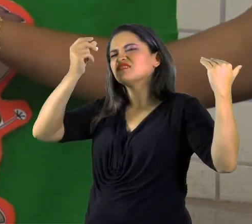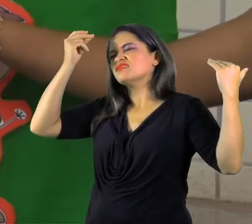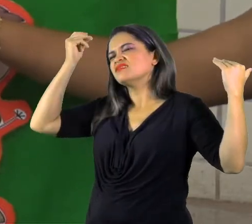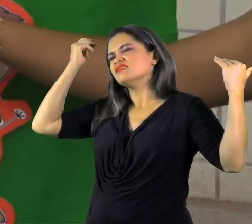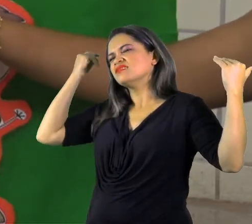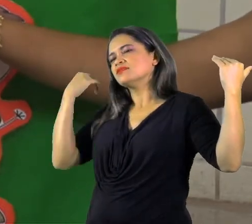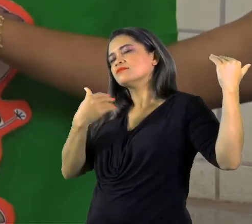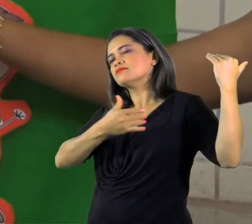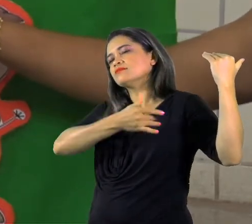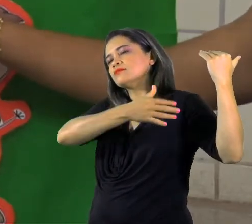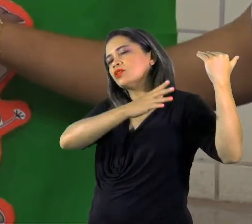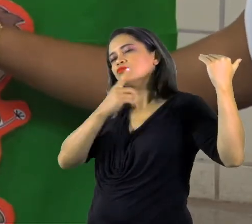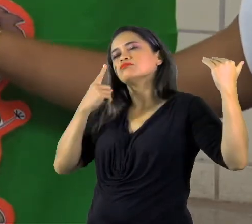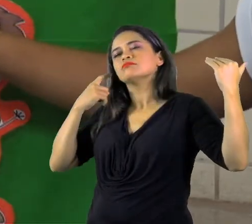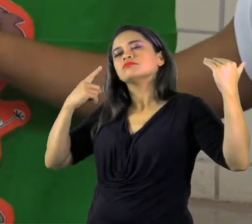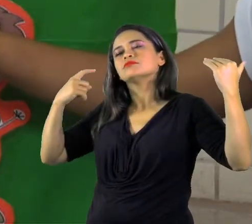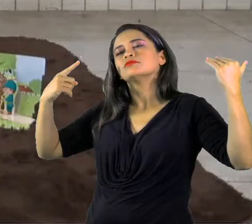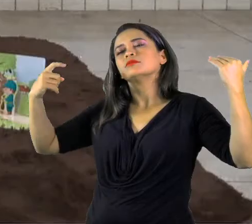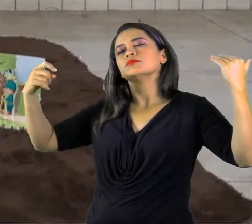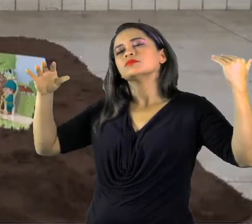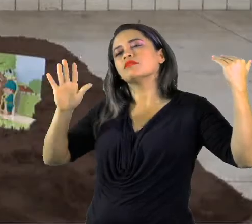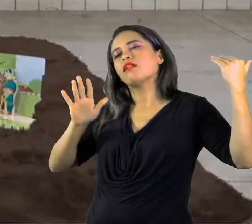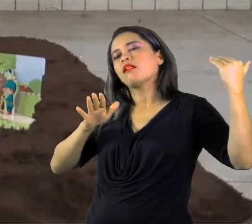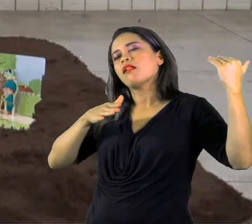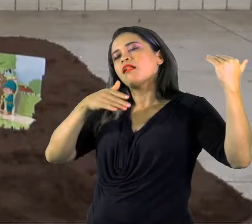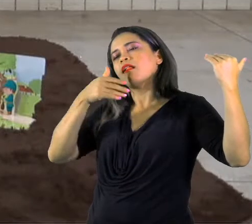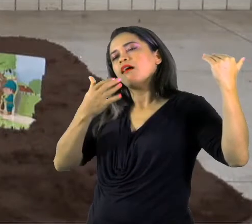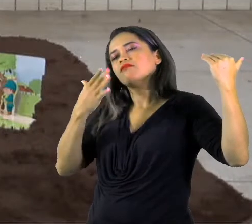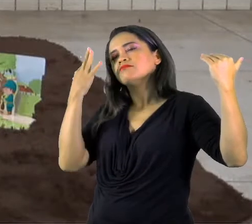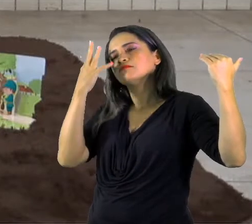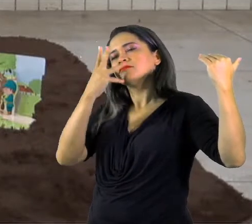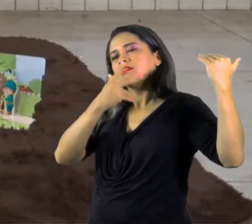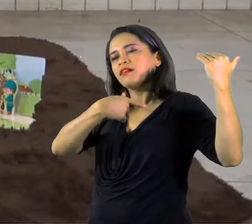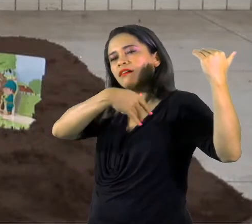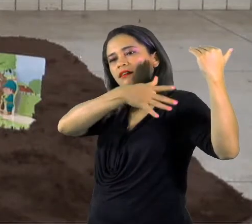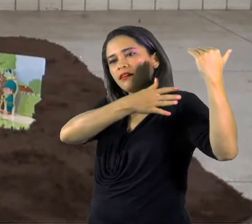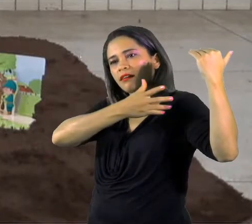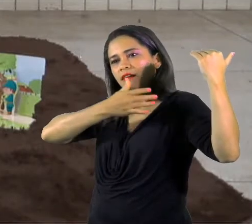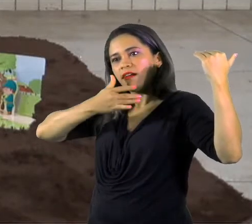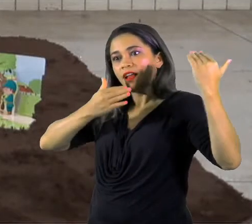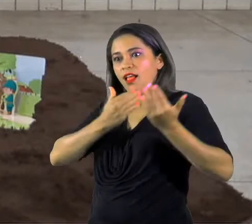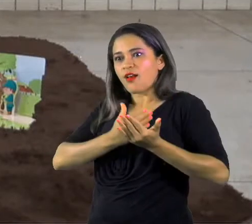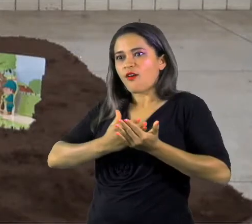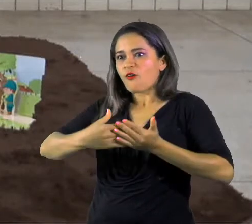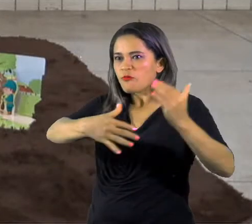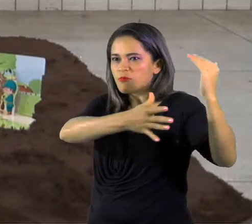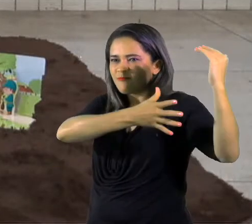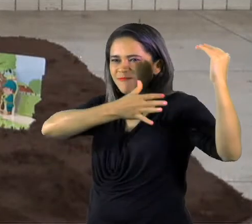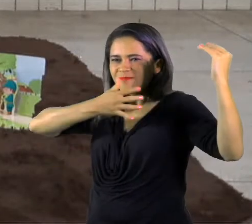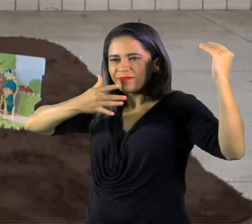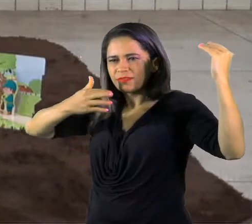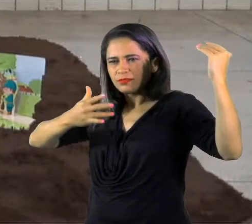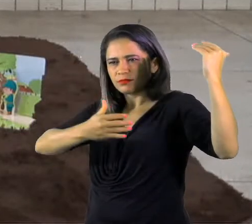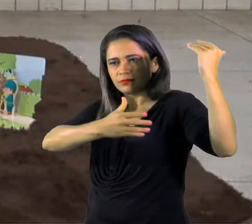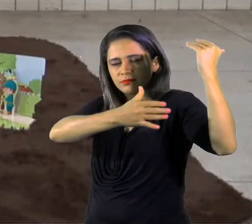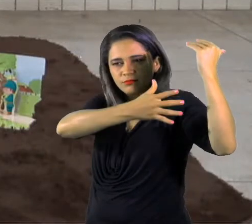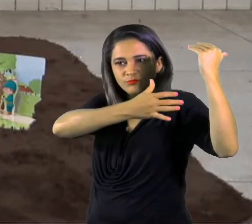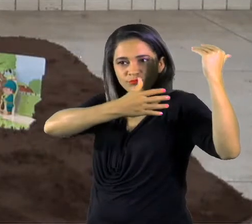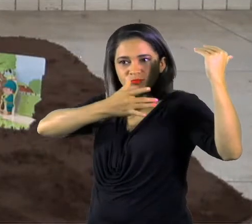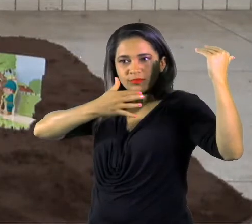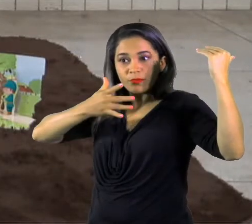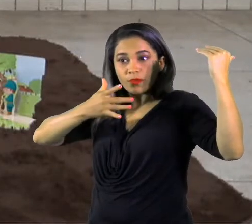som muito leve e muito bonito. Quando João começou a tocar a harpa,